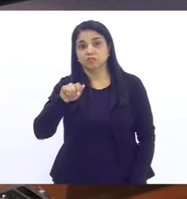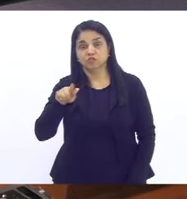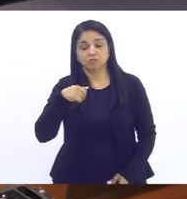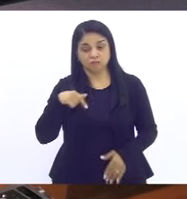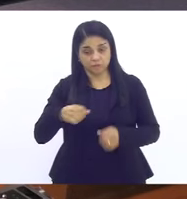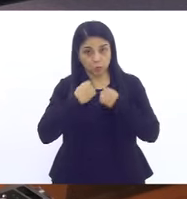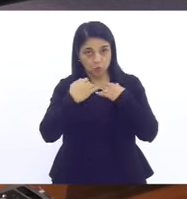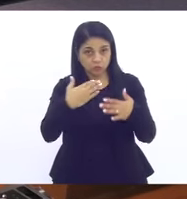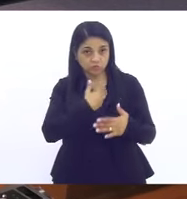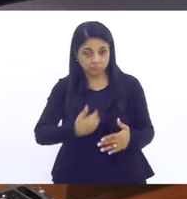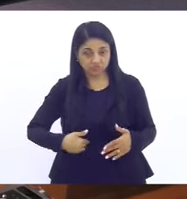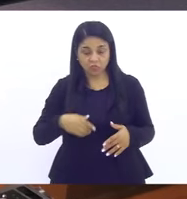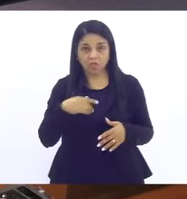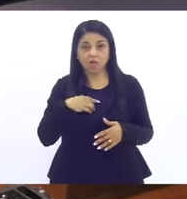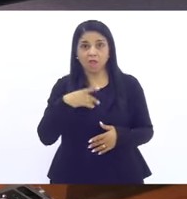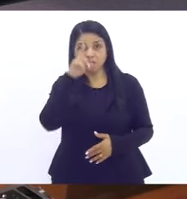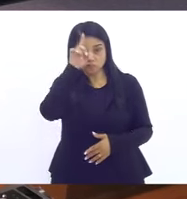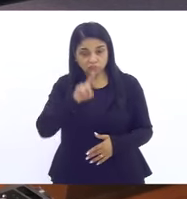falava alho com bugalho.